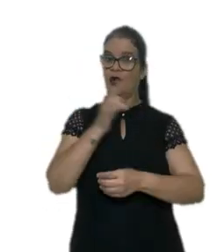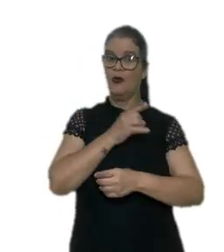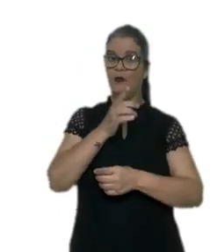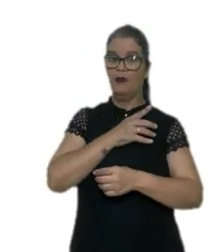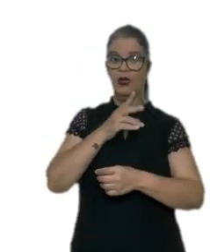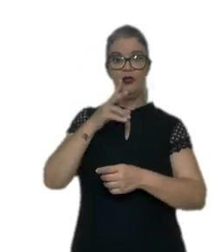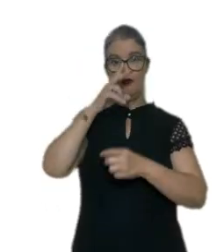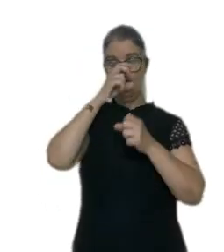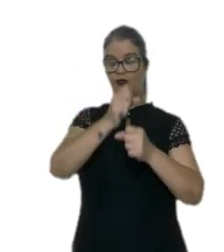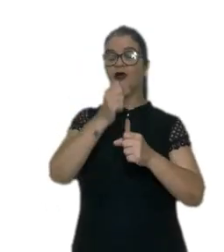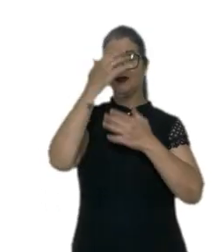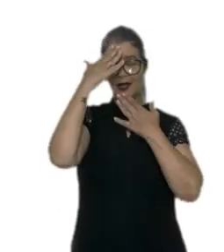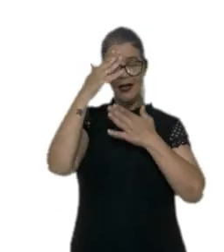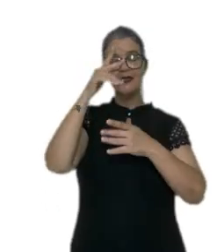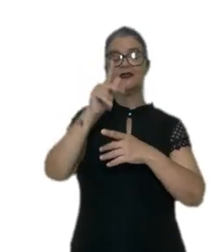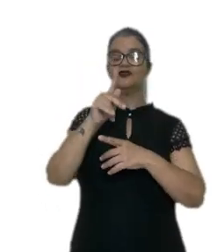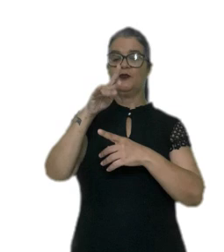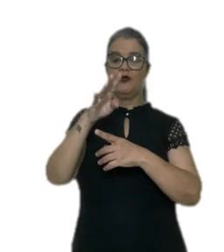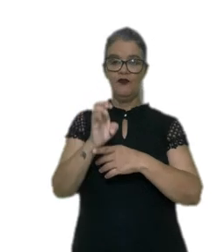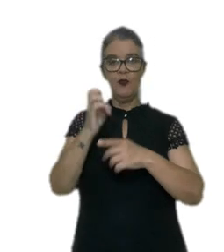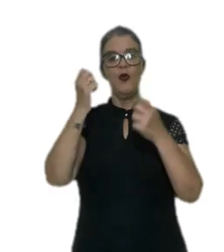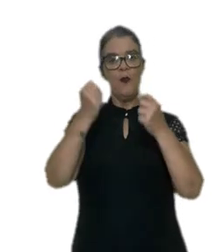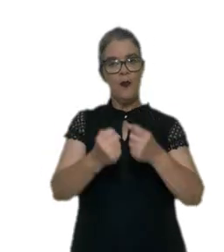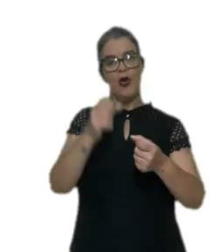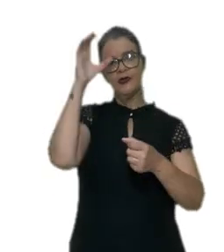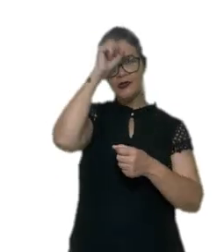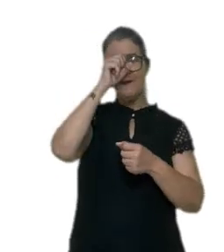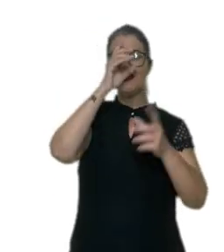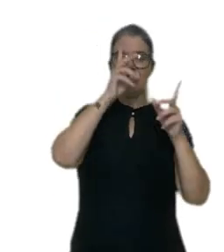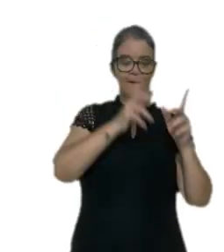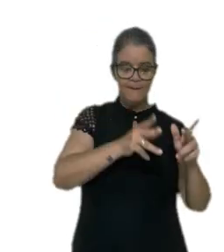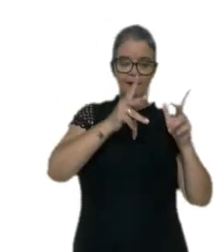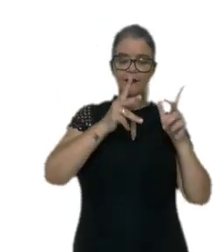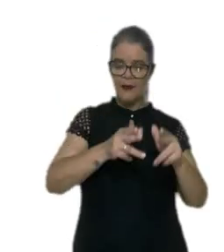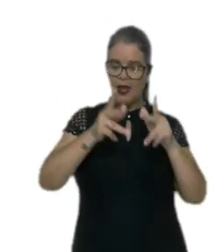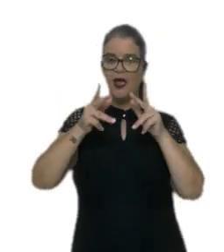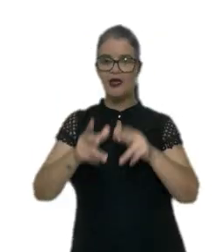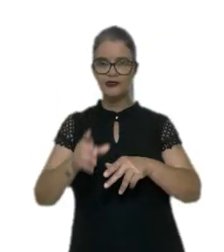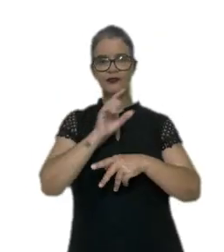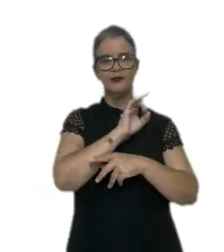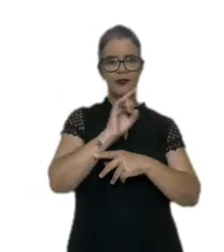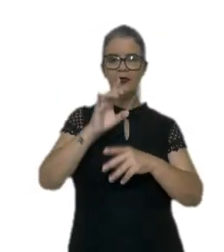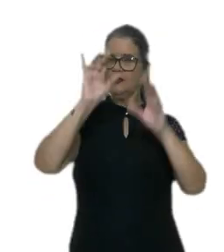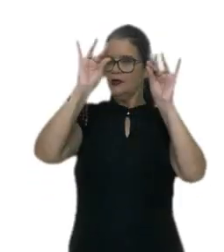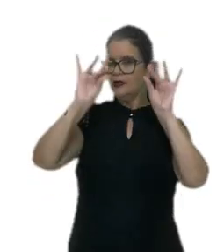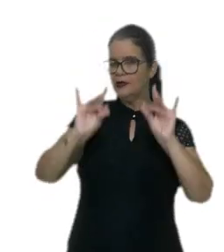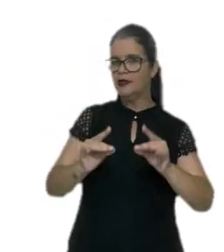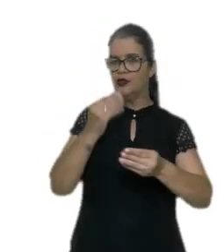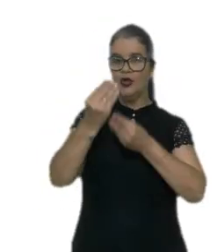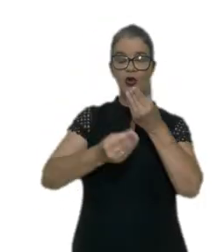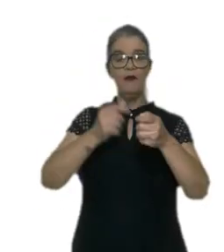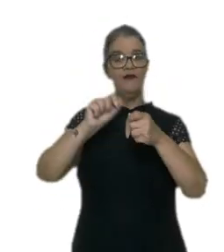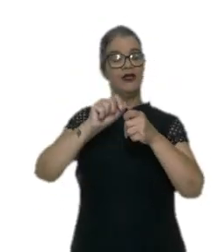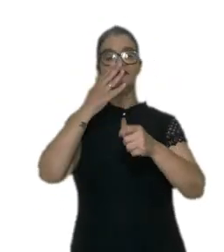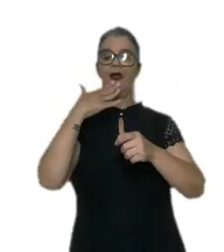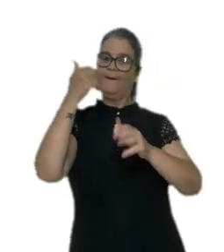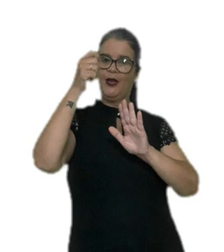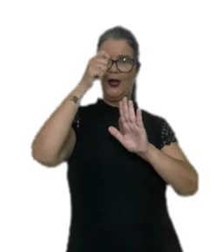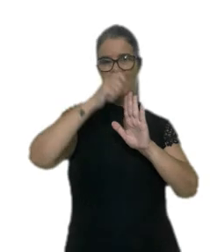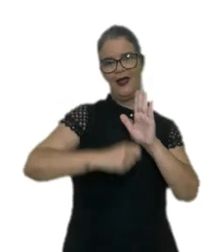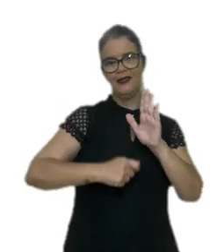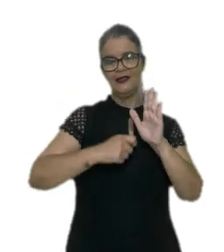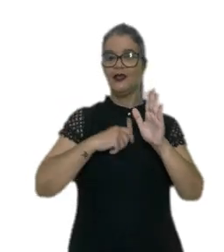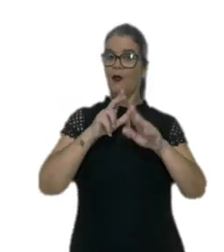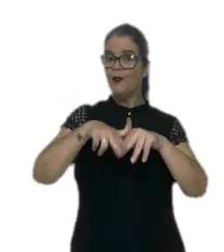graças ao prev eu posso aprender passo a passo e cada detalhe de como fazer a melhor redação